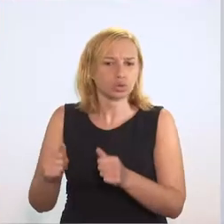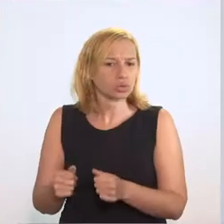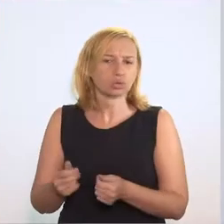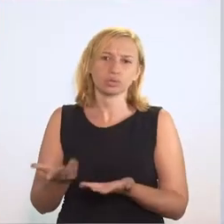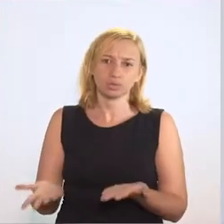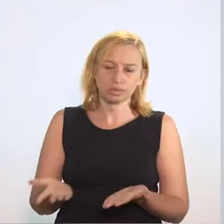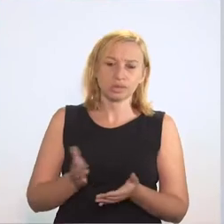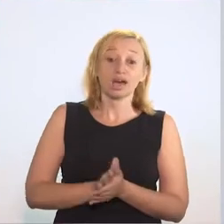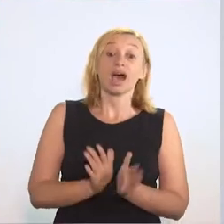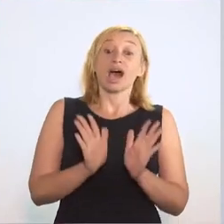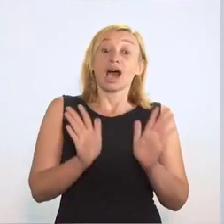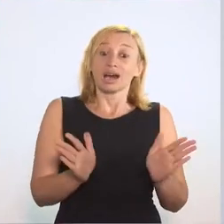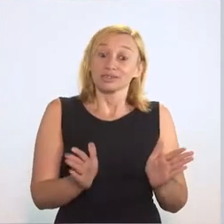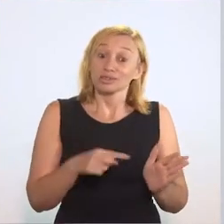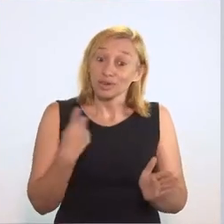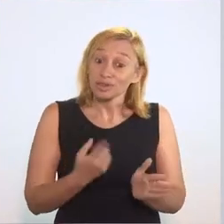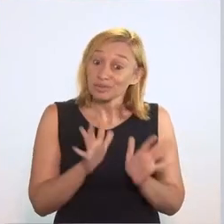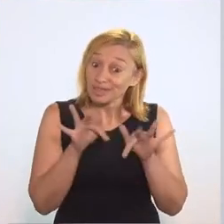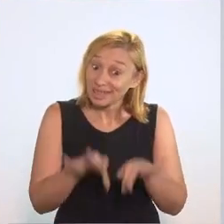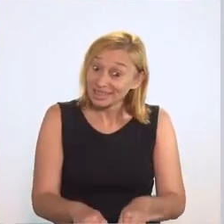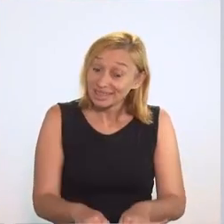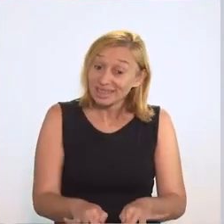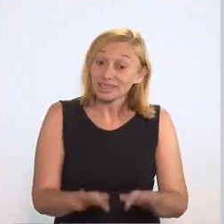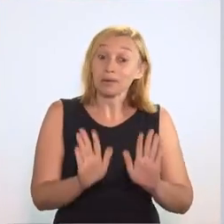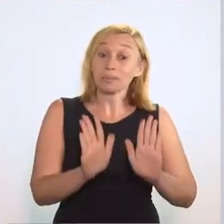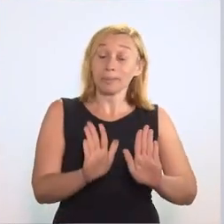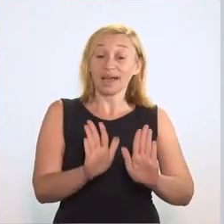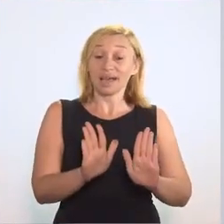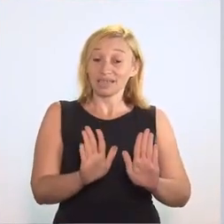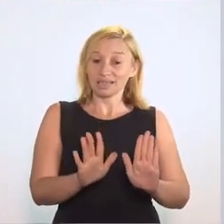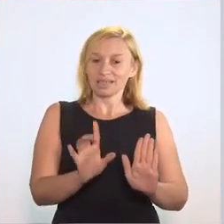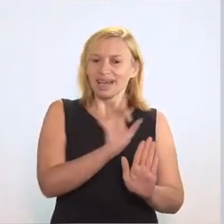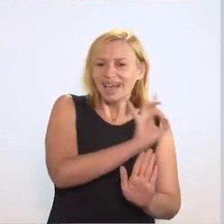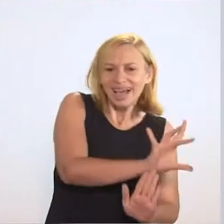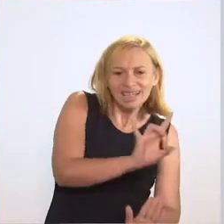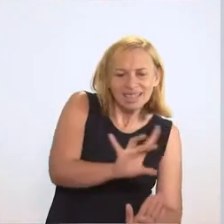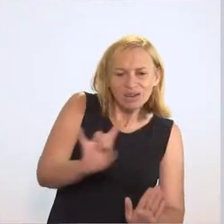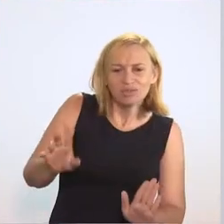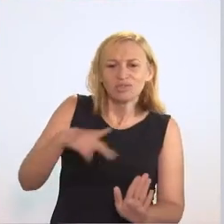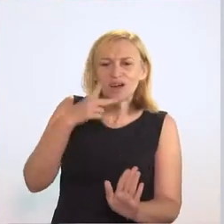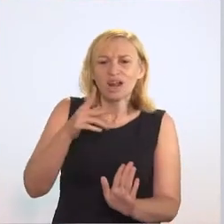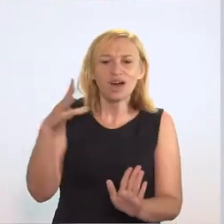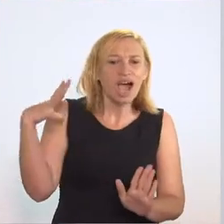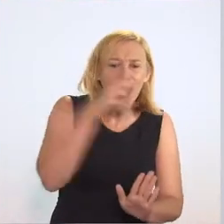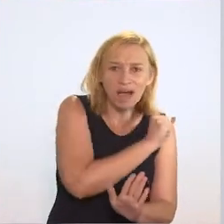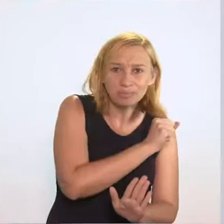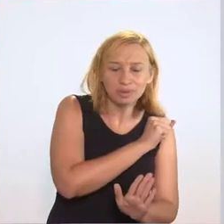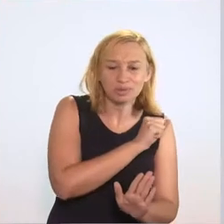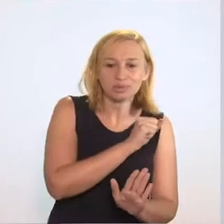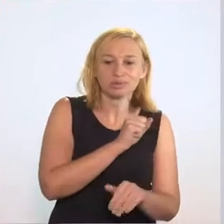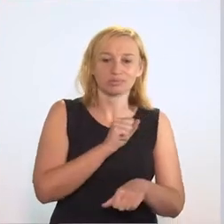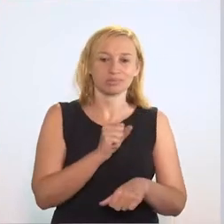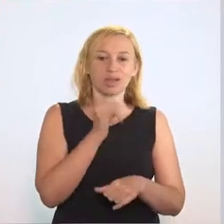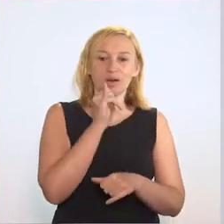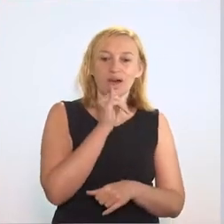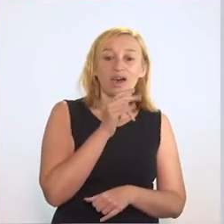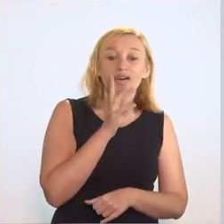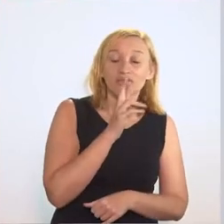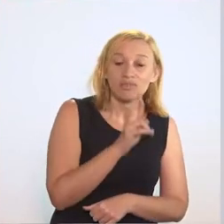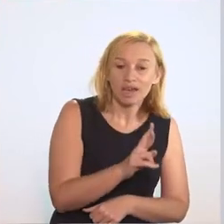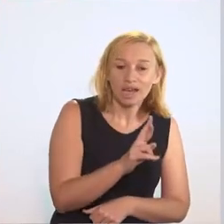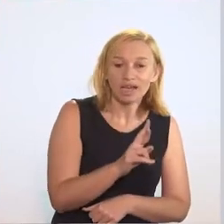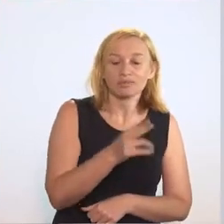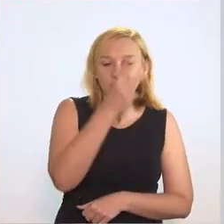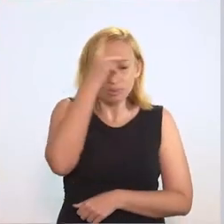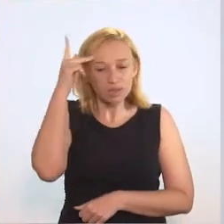respeito gente, a trabalho. A gente está encerrando o programa, mas eu vou dar espaço aqui para cada uma de vocês falar muito rapidamente, mandar um recado para o